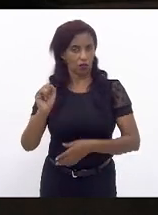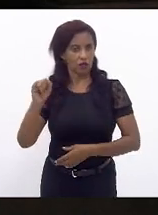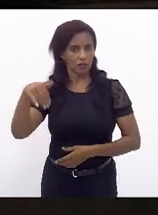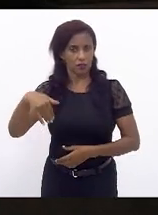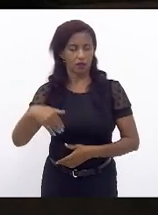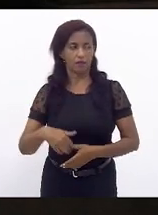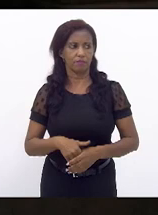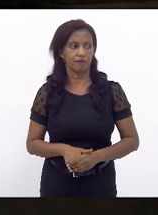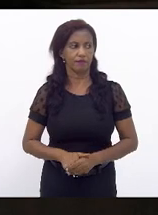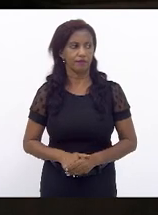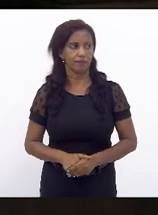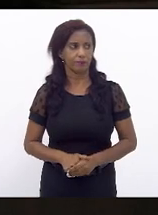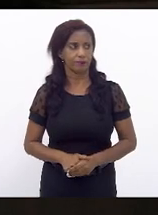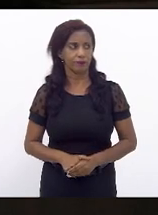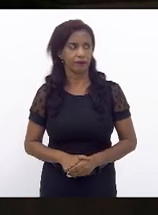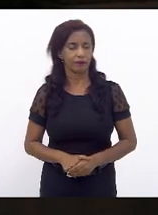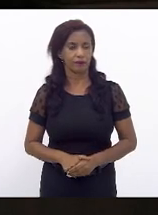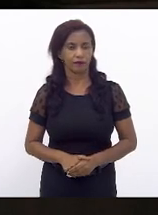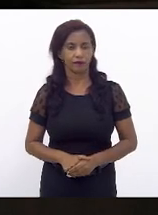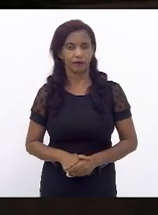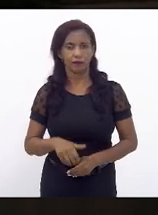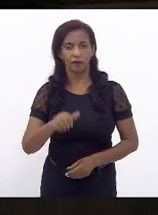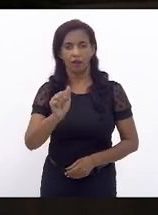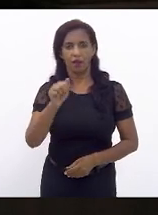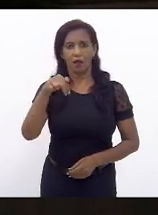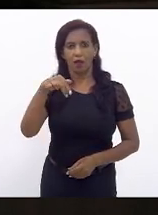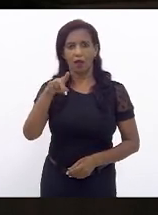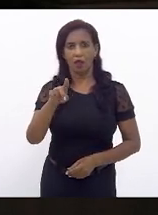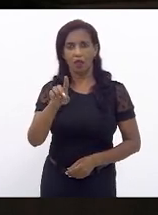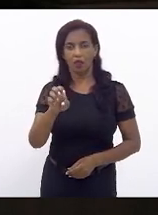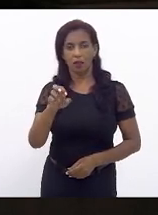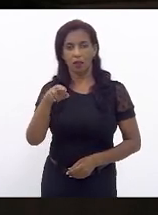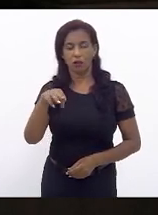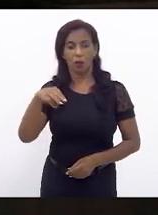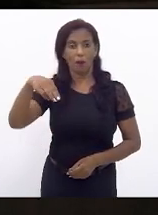sim. Deputado Anderson Moraes.